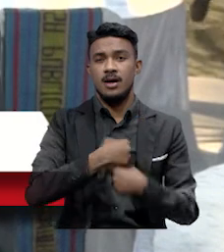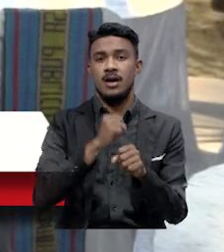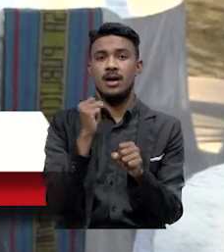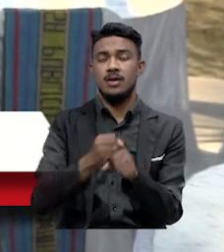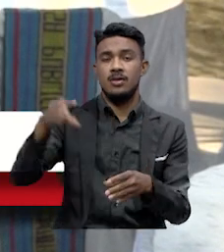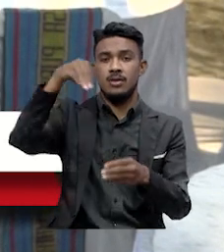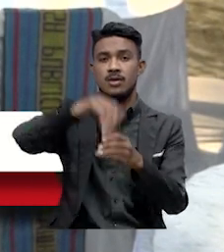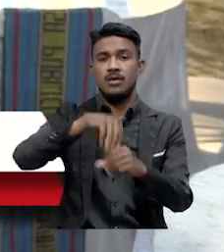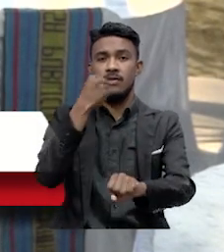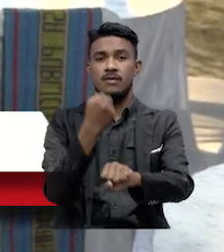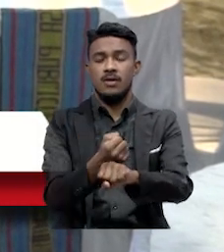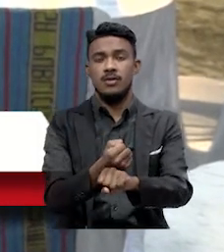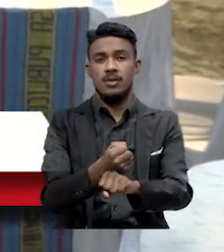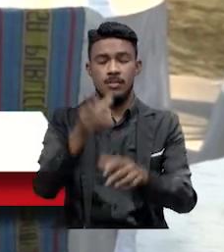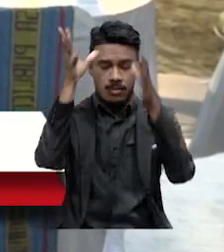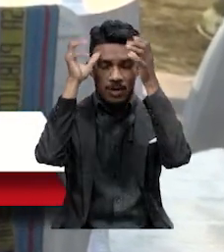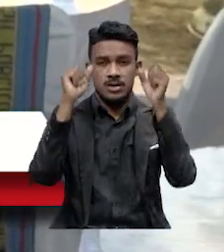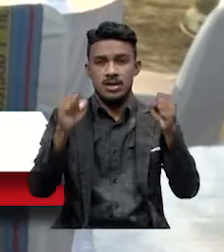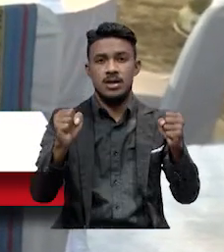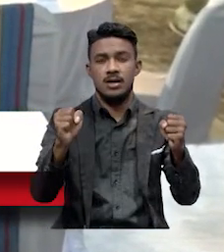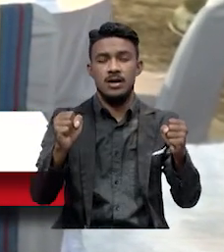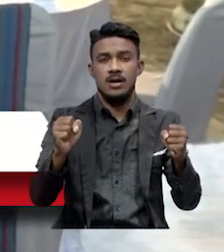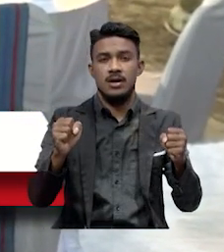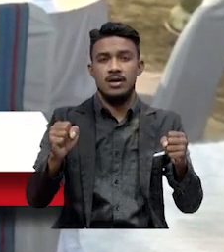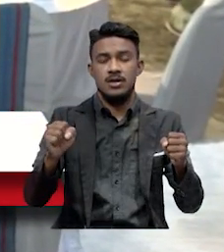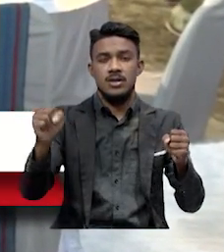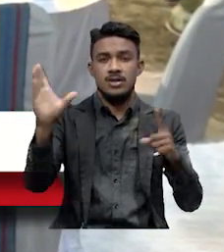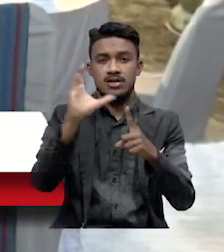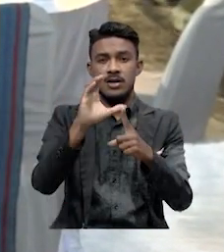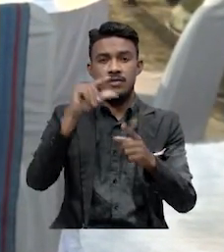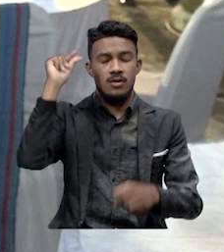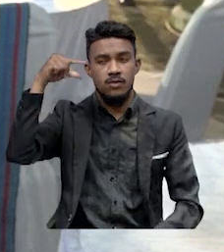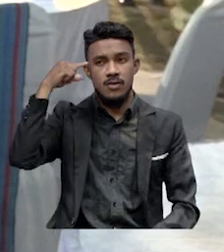pedra. Presidente da República, chefe do governo,